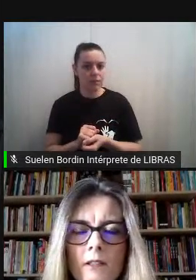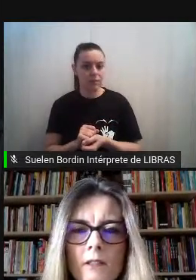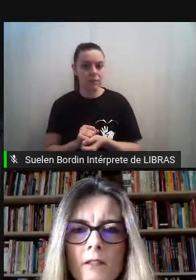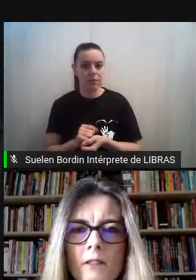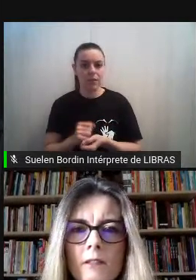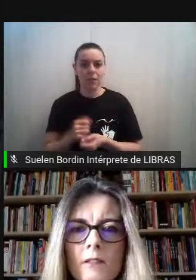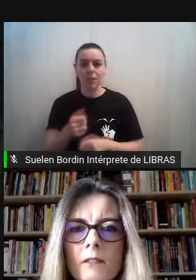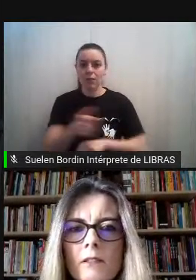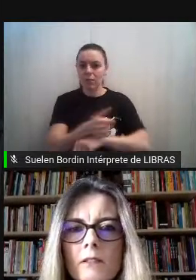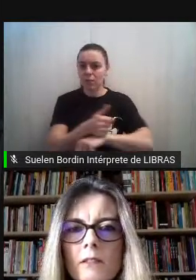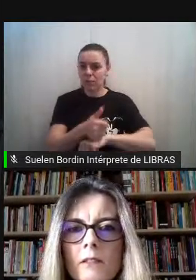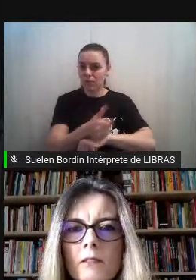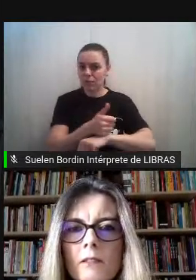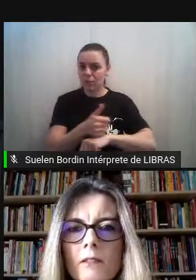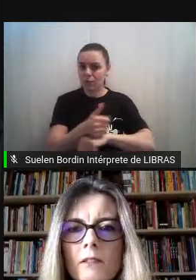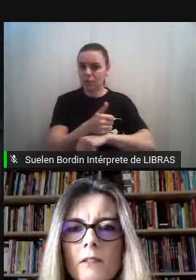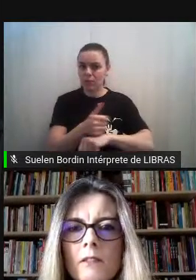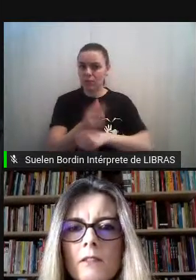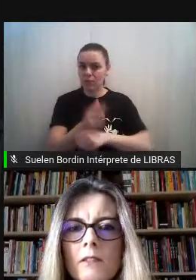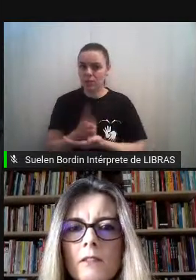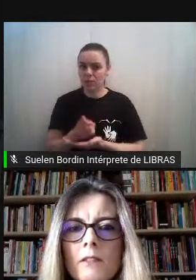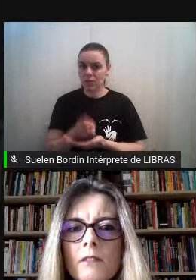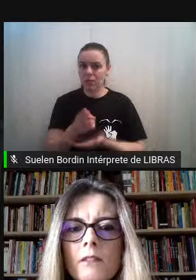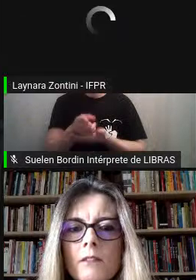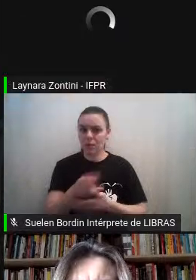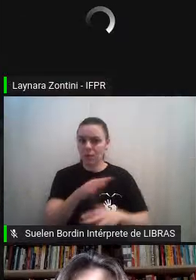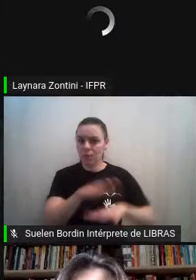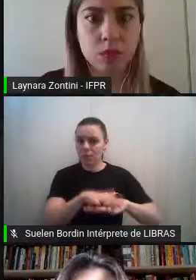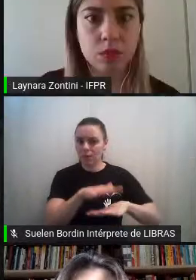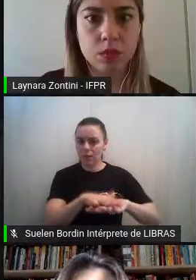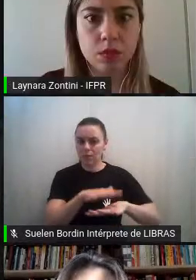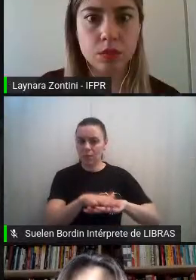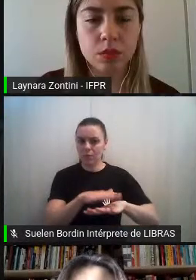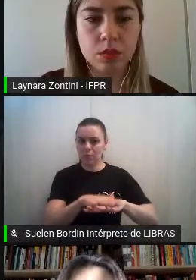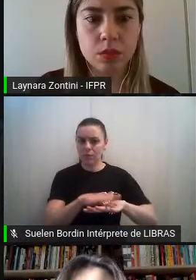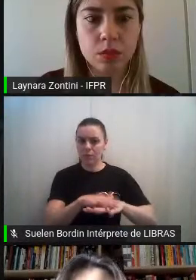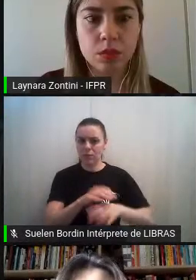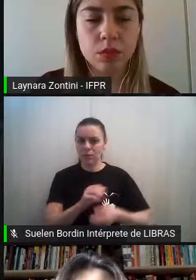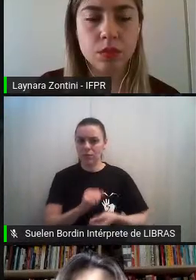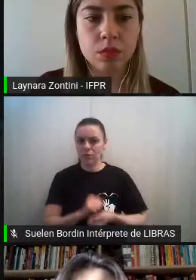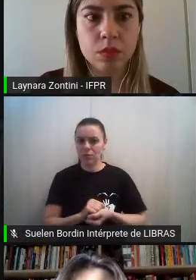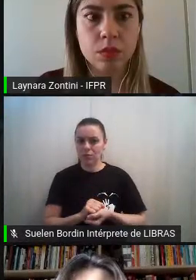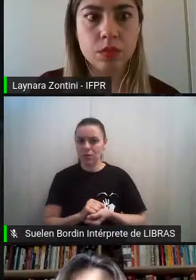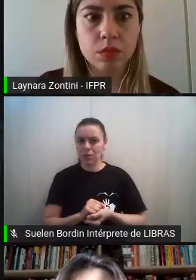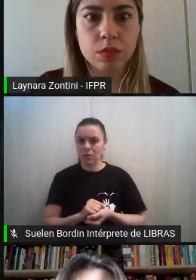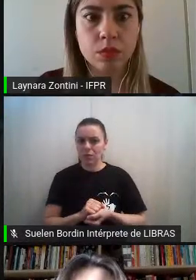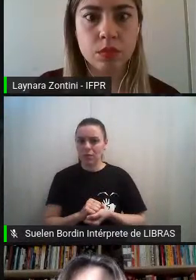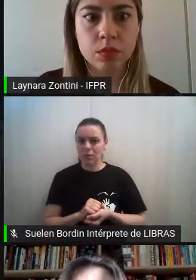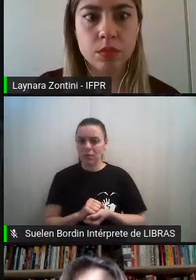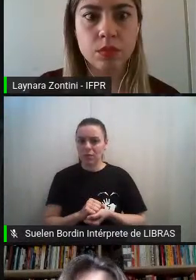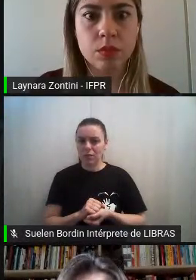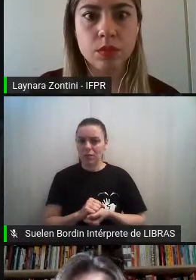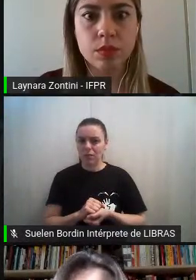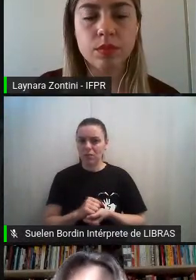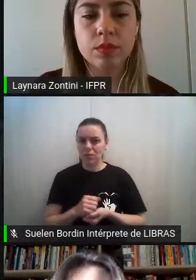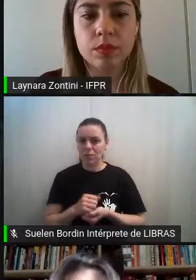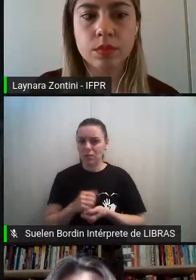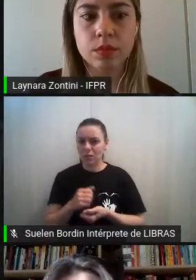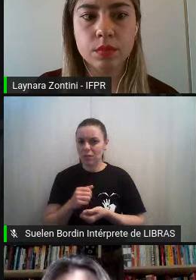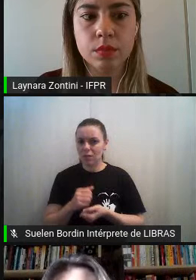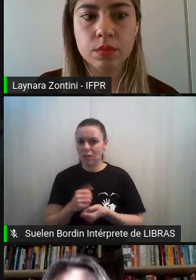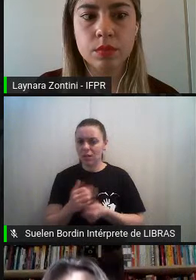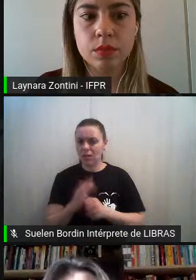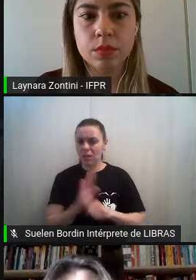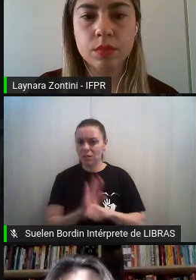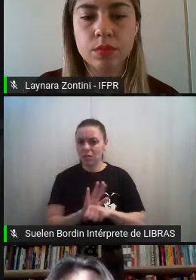também. Sempre gostei de matemática, sempre gostei, assim, de ensinar, de ajudar algumas pessoas que não tinham